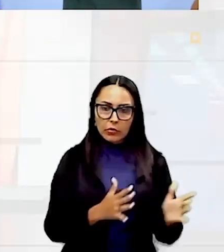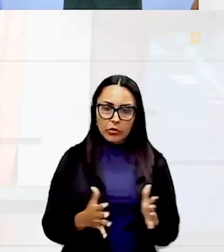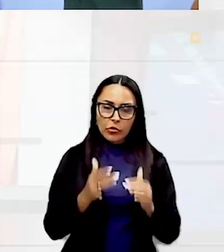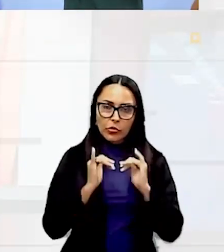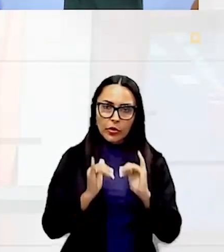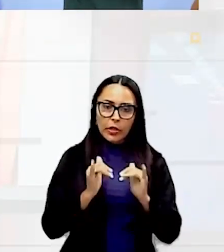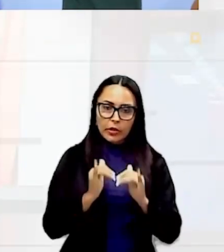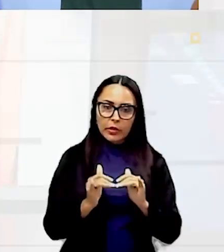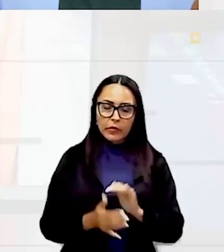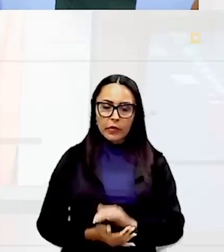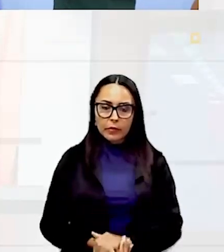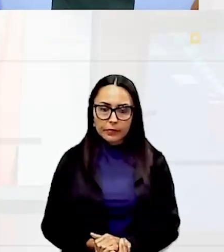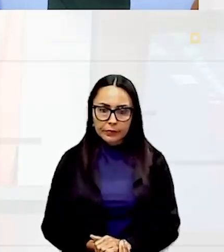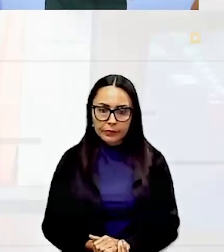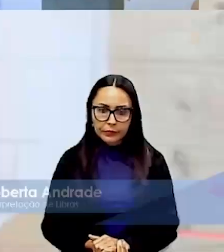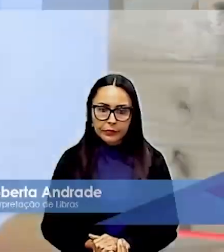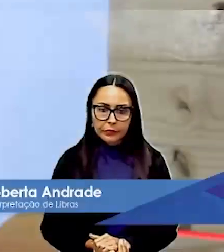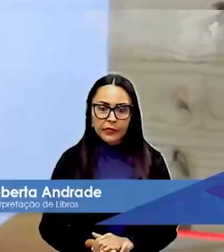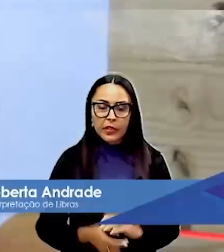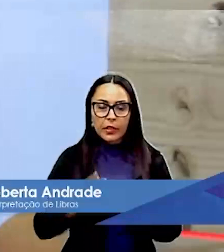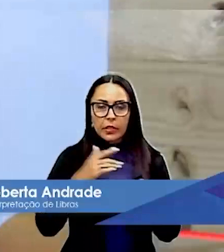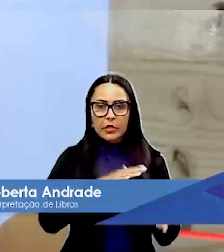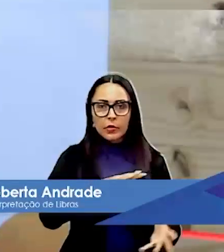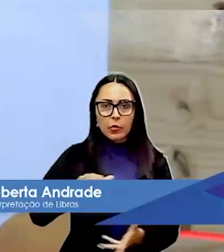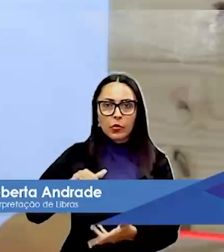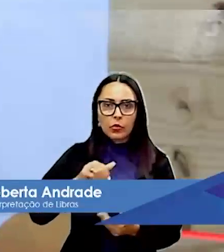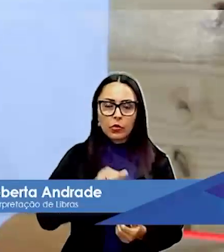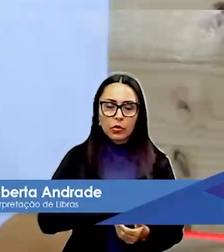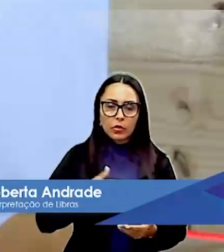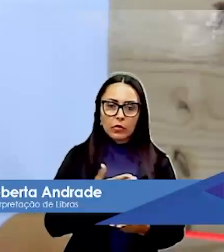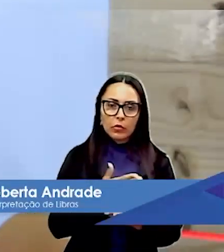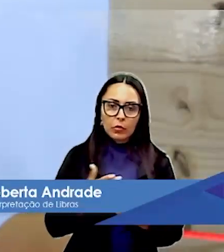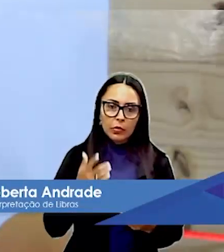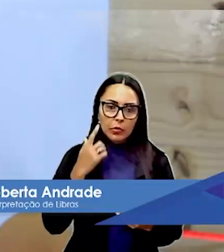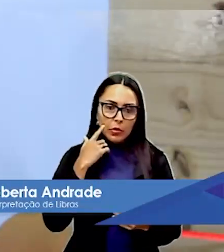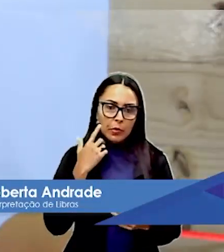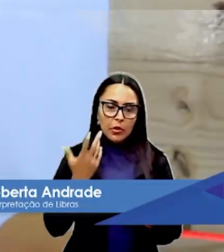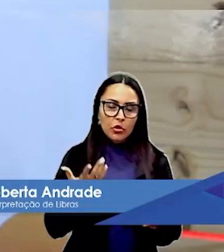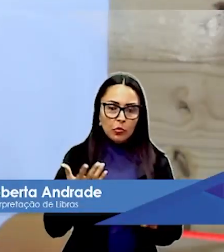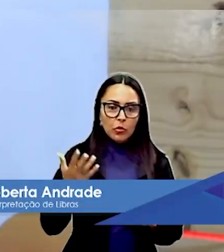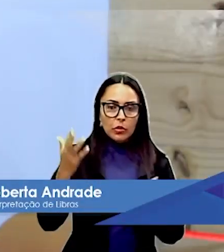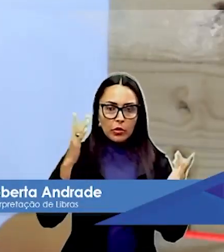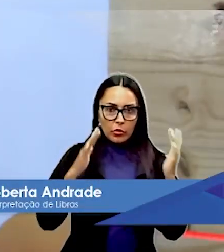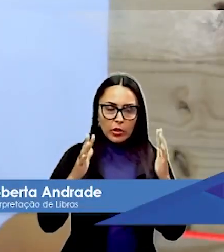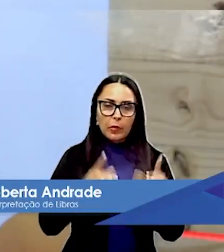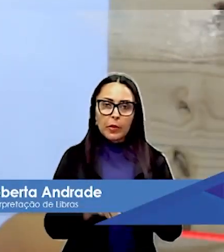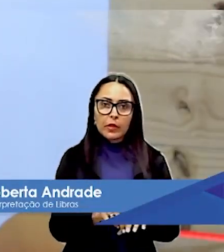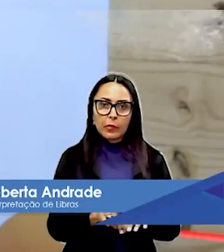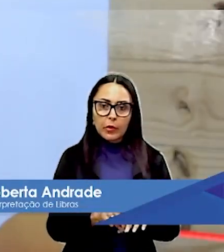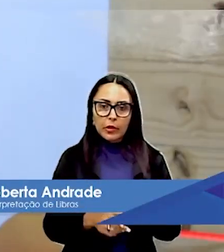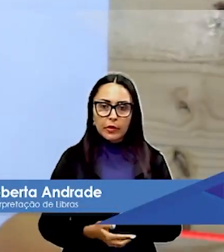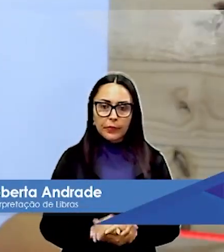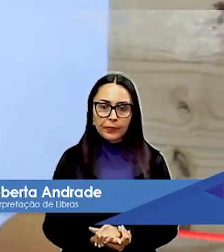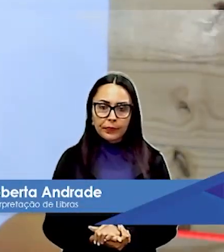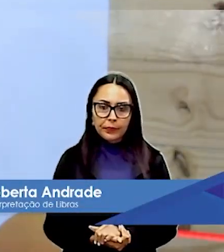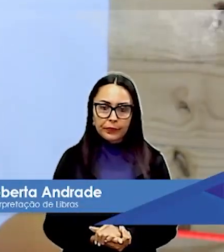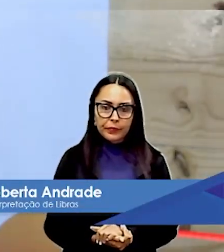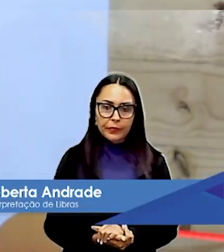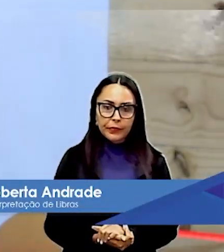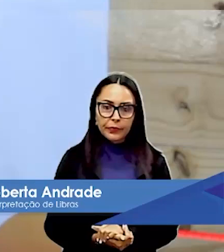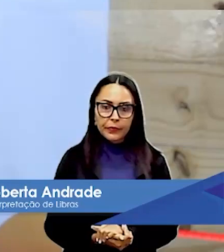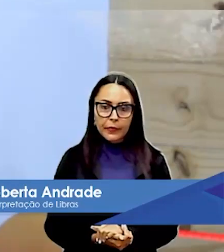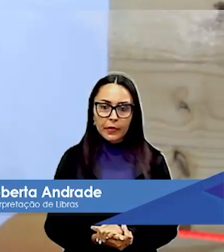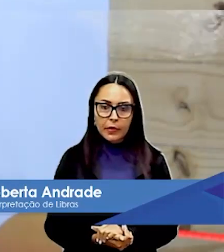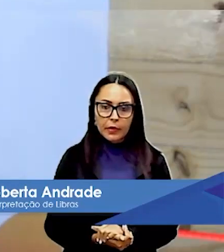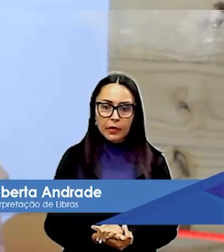narrativa. E esse mundo, mesmo sem, teoricamente, se o personagem não estivesse ali, ele ainda ia